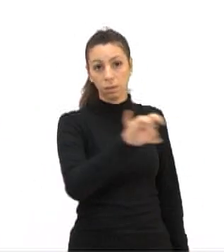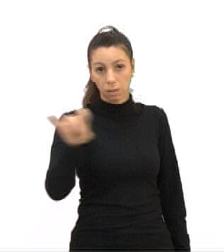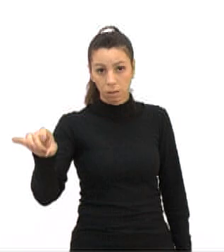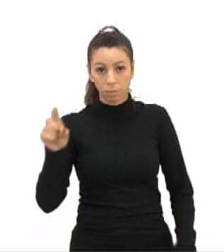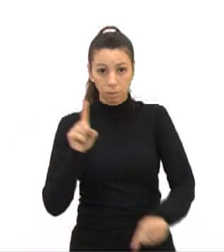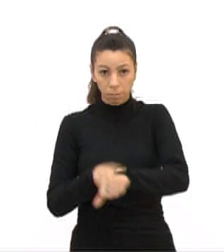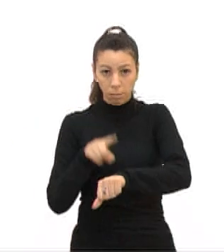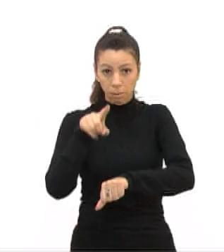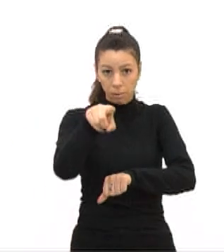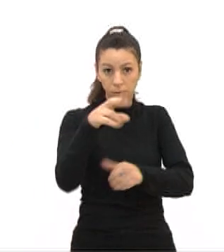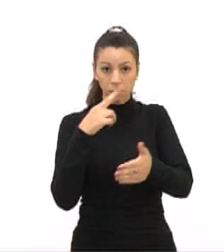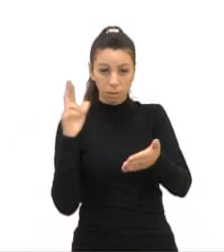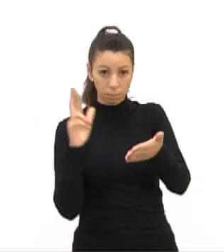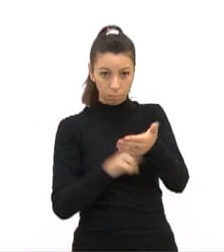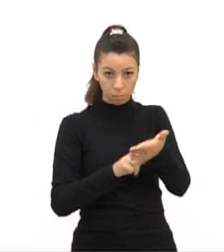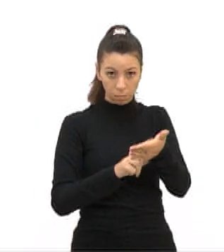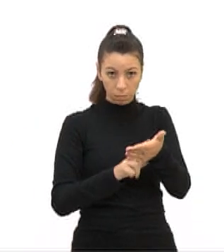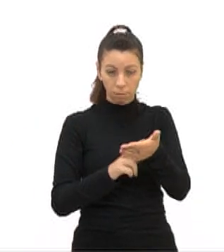aí. Tá ótimo?